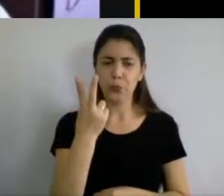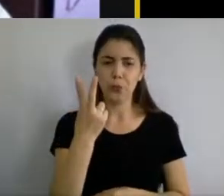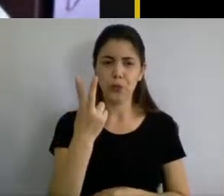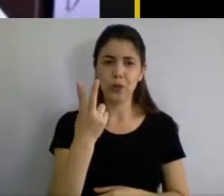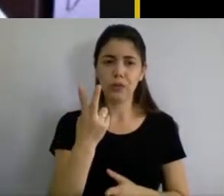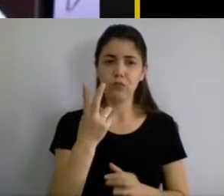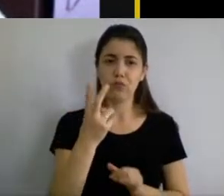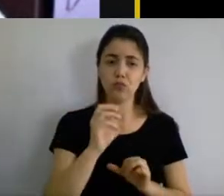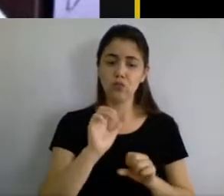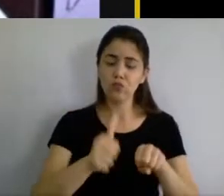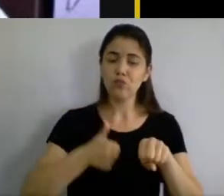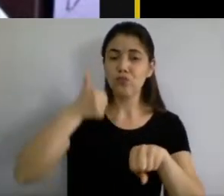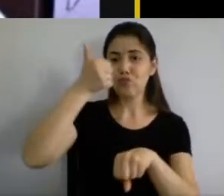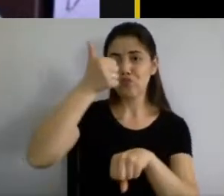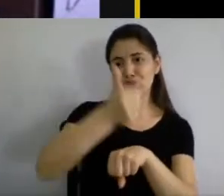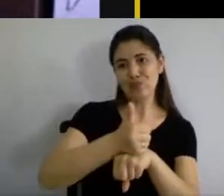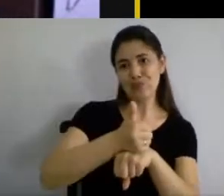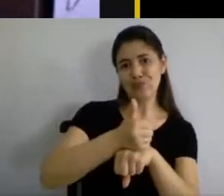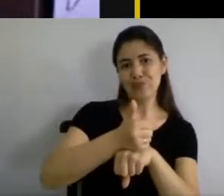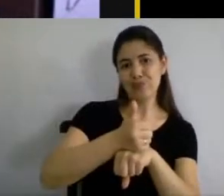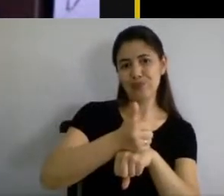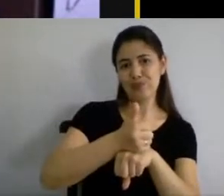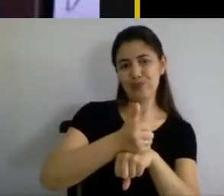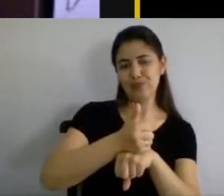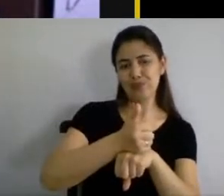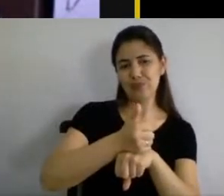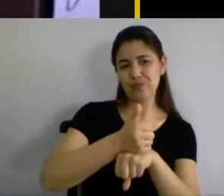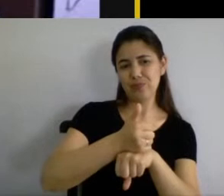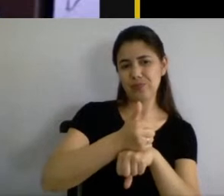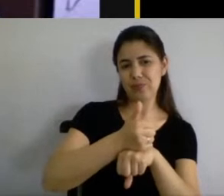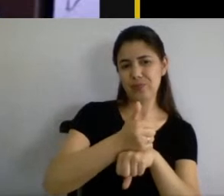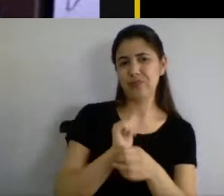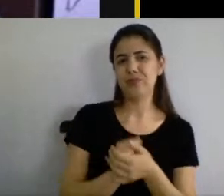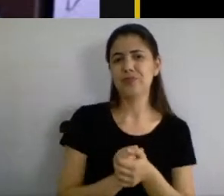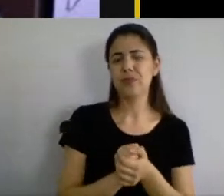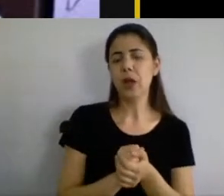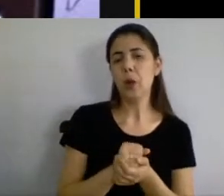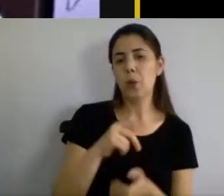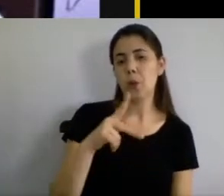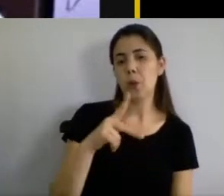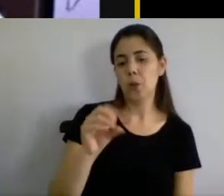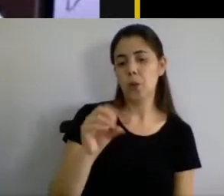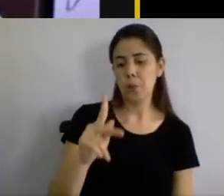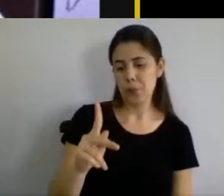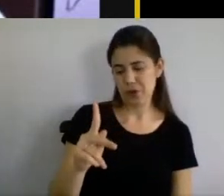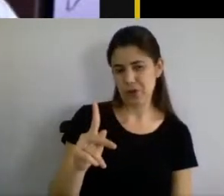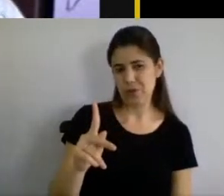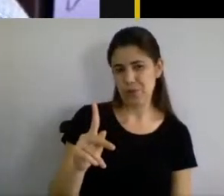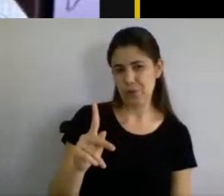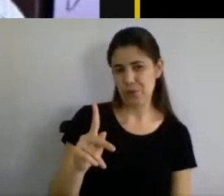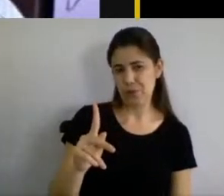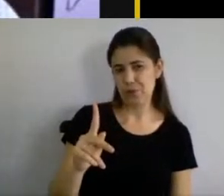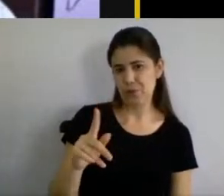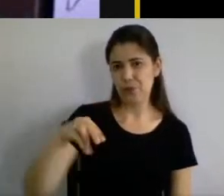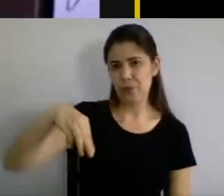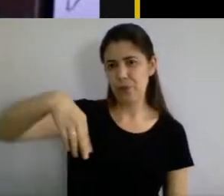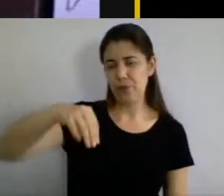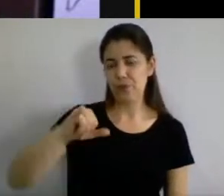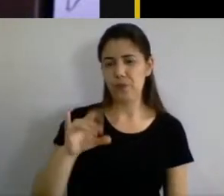foram substituídos pelo pop midiático, que também foi chamado